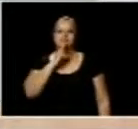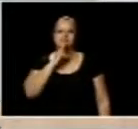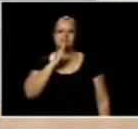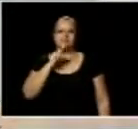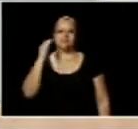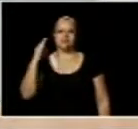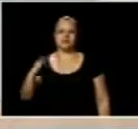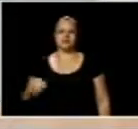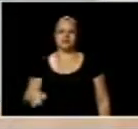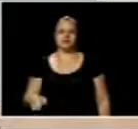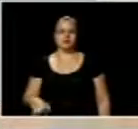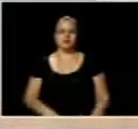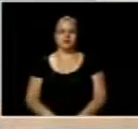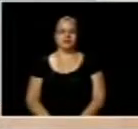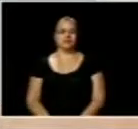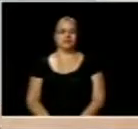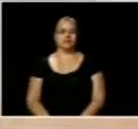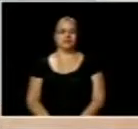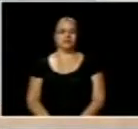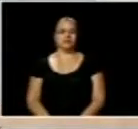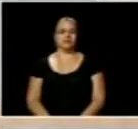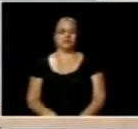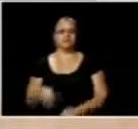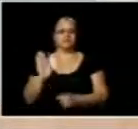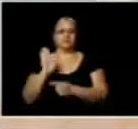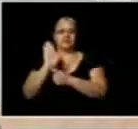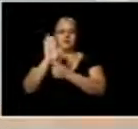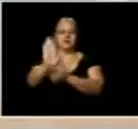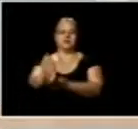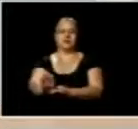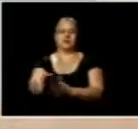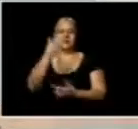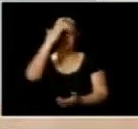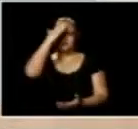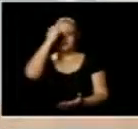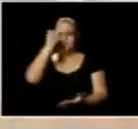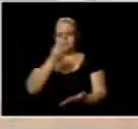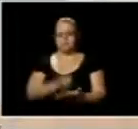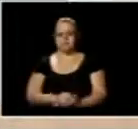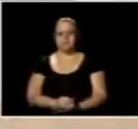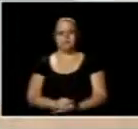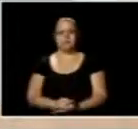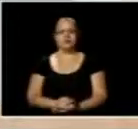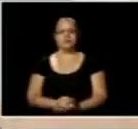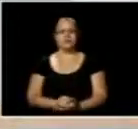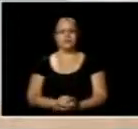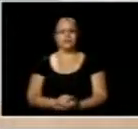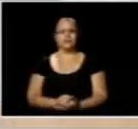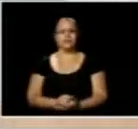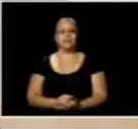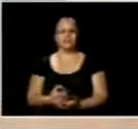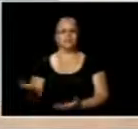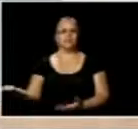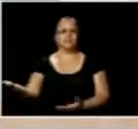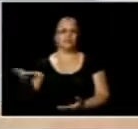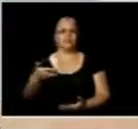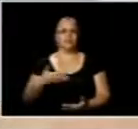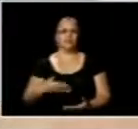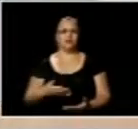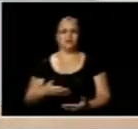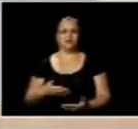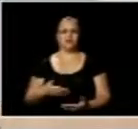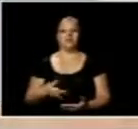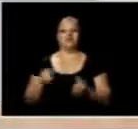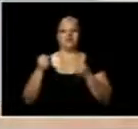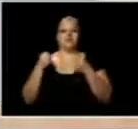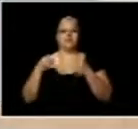chega, né, quando nós apresentamos então a nossa preocupação e nos chega essas informações, né, E aí a população, principalmente